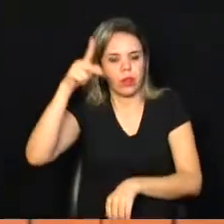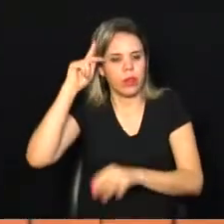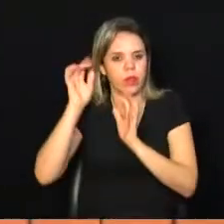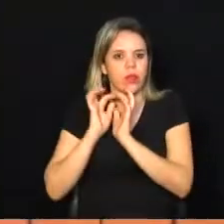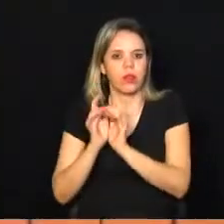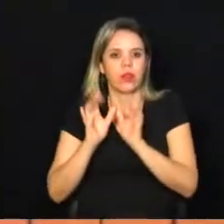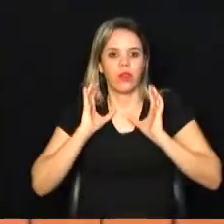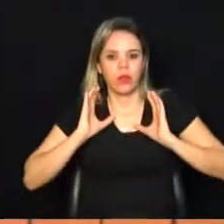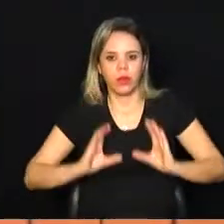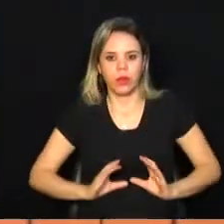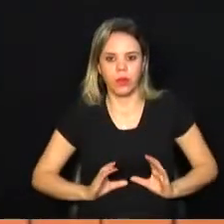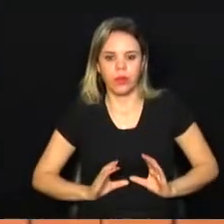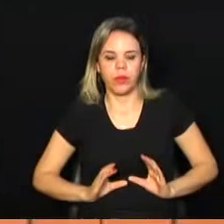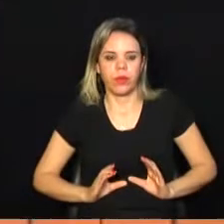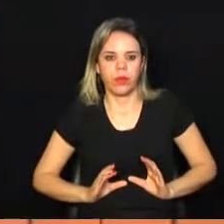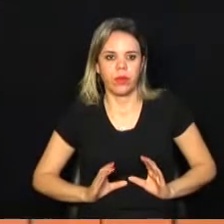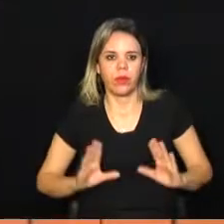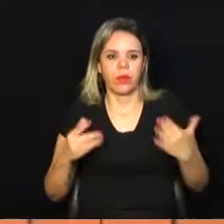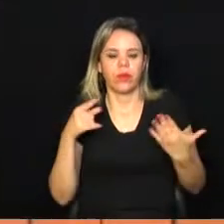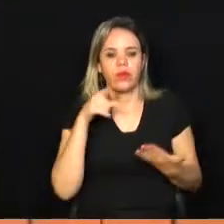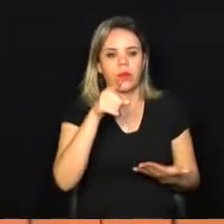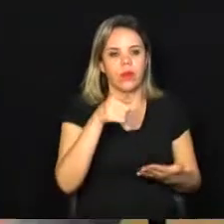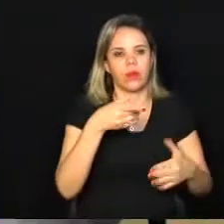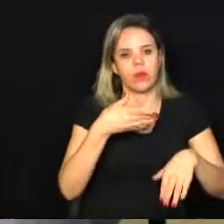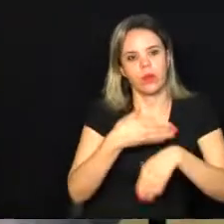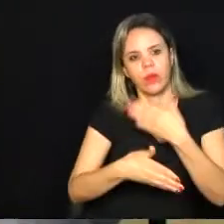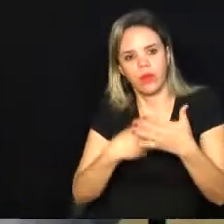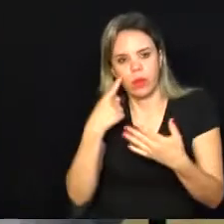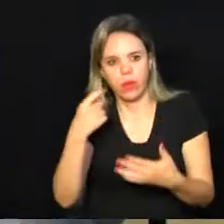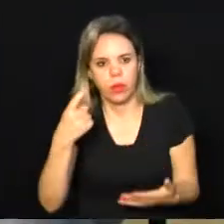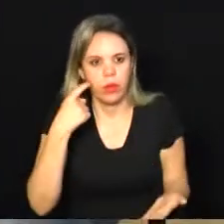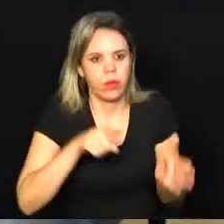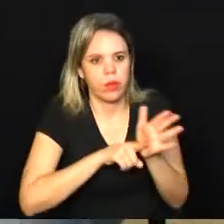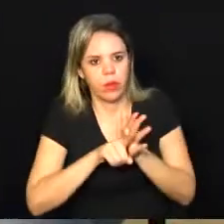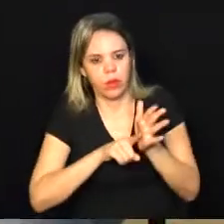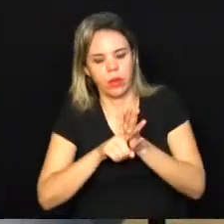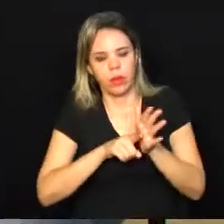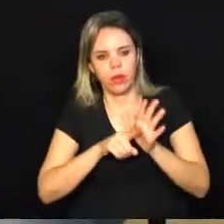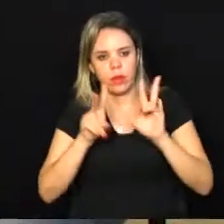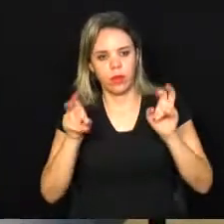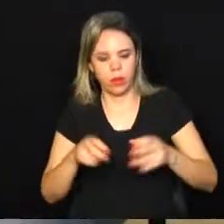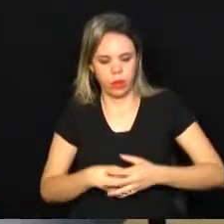do comportamento. Quando que você passou a se interessar por este assunto, Larissa?